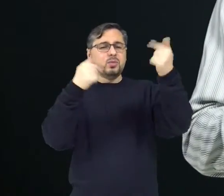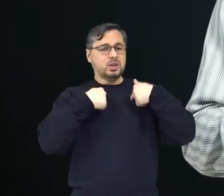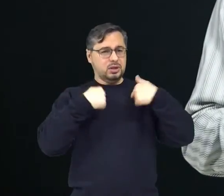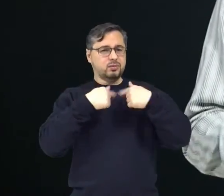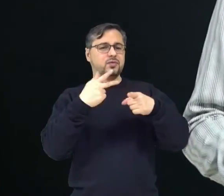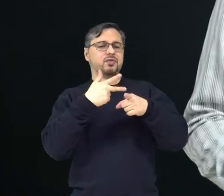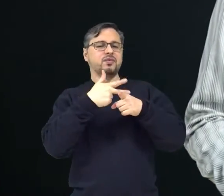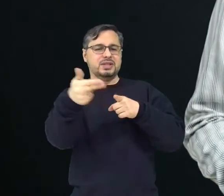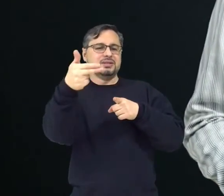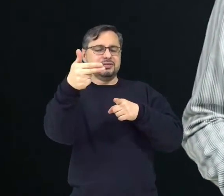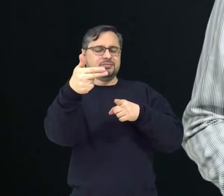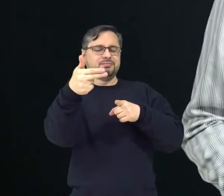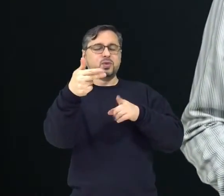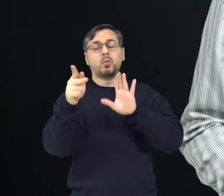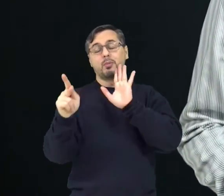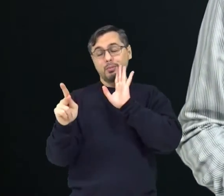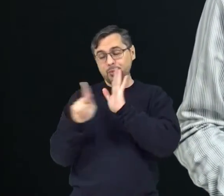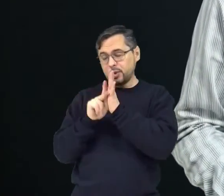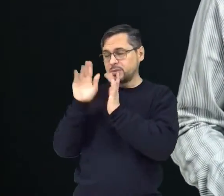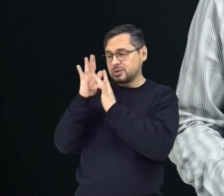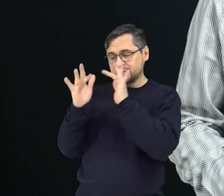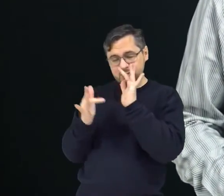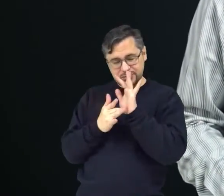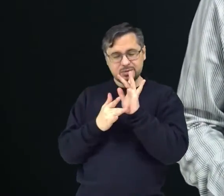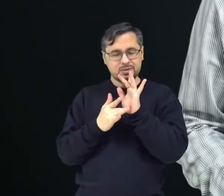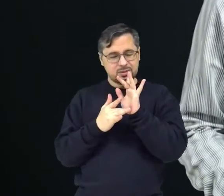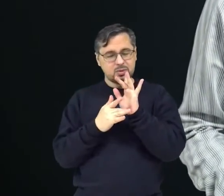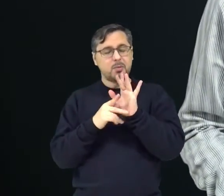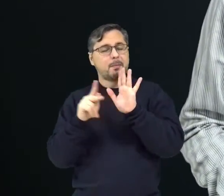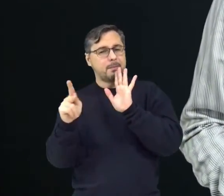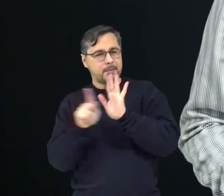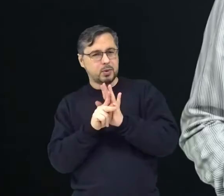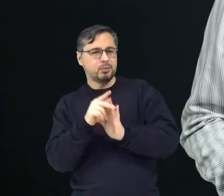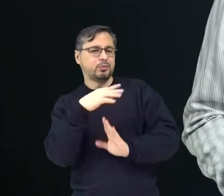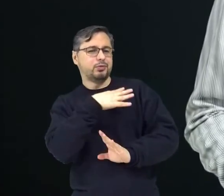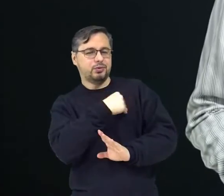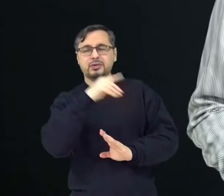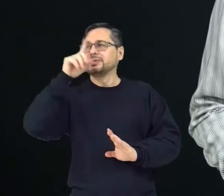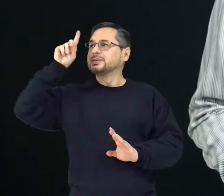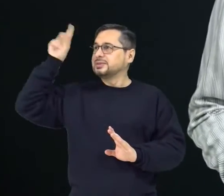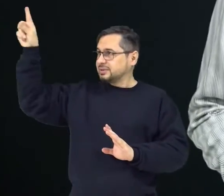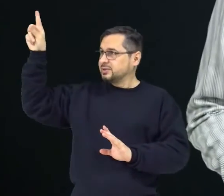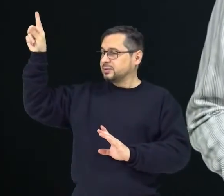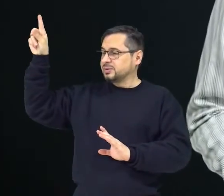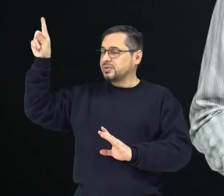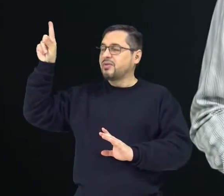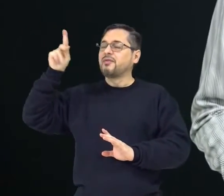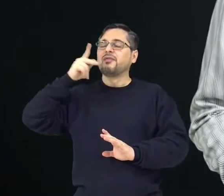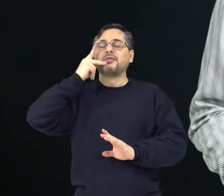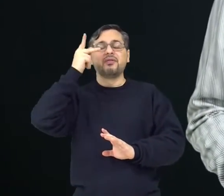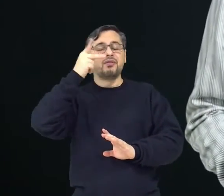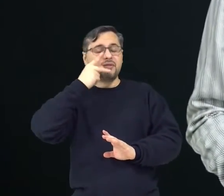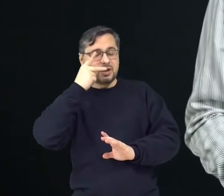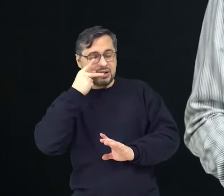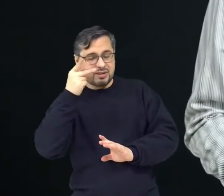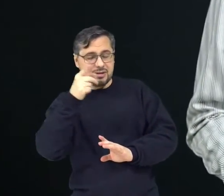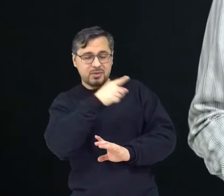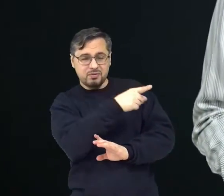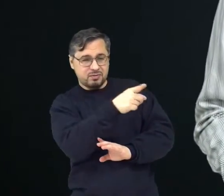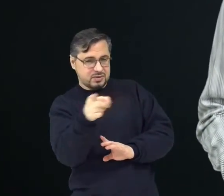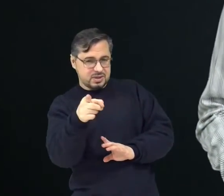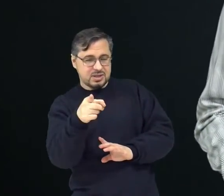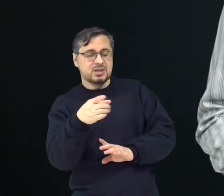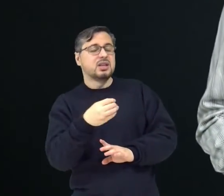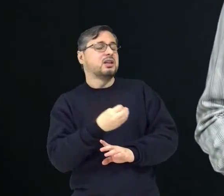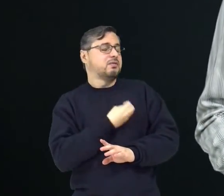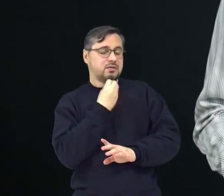muita atenção. O próprio Jesus, o próprio Filho de Deus, assevera, afirma que na dinâmica